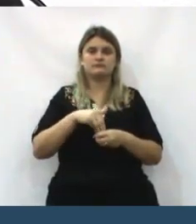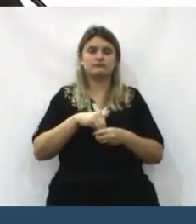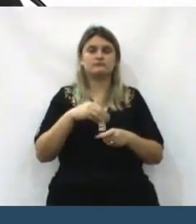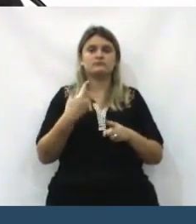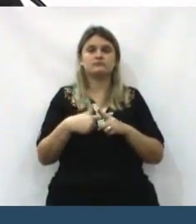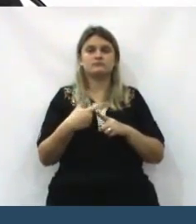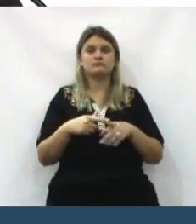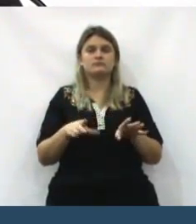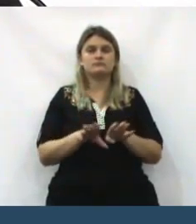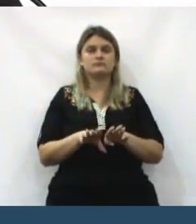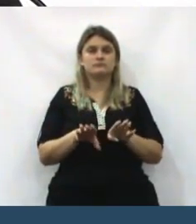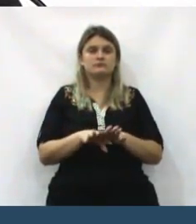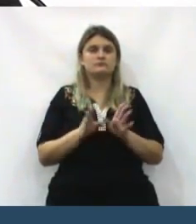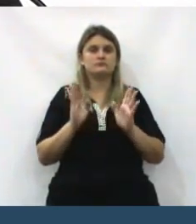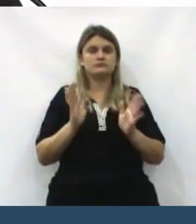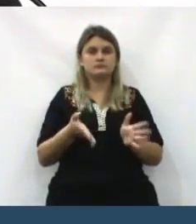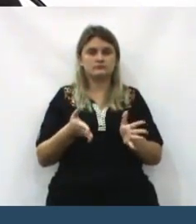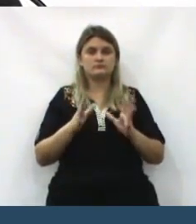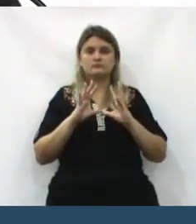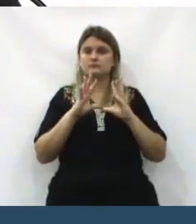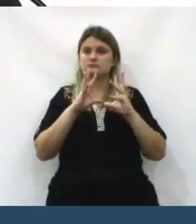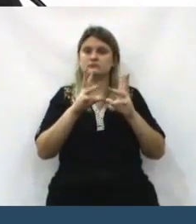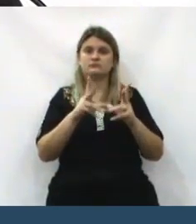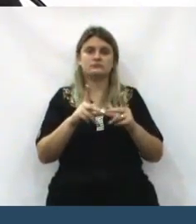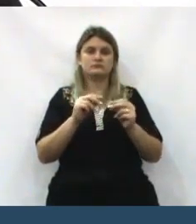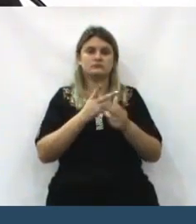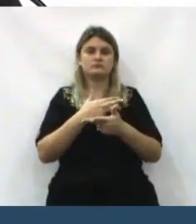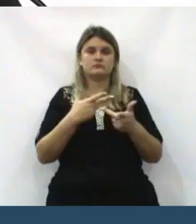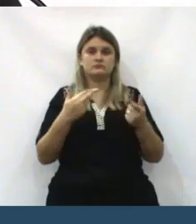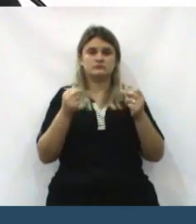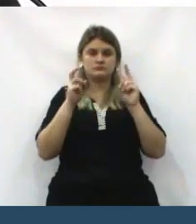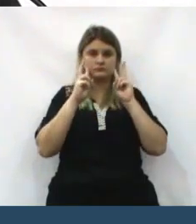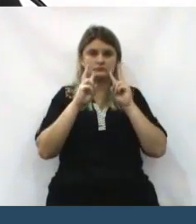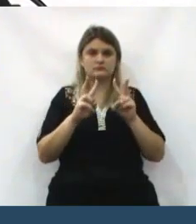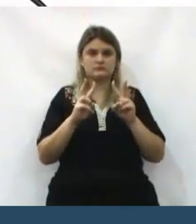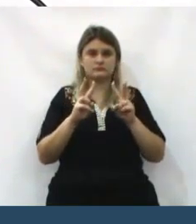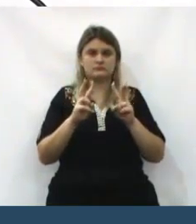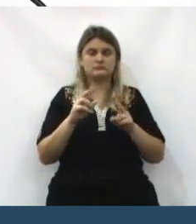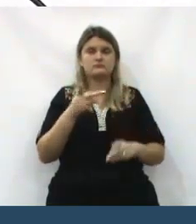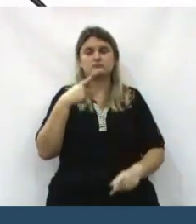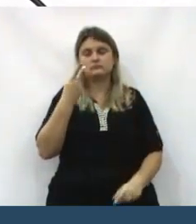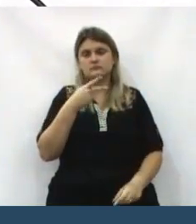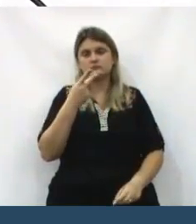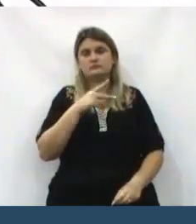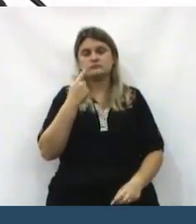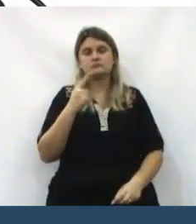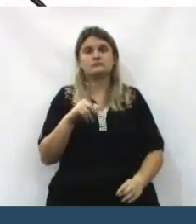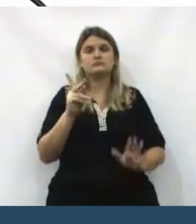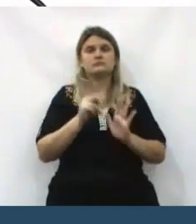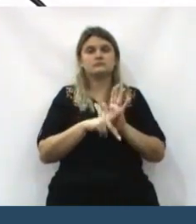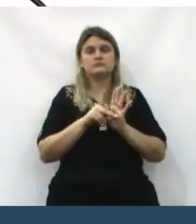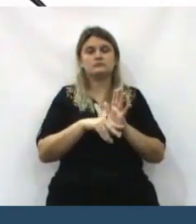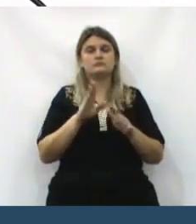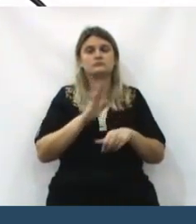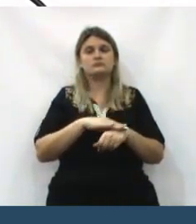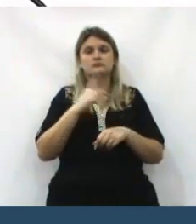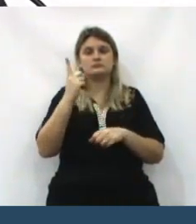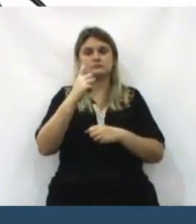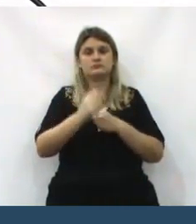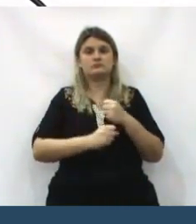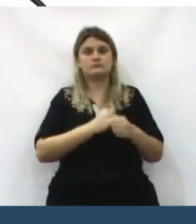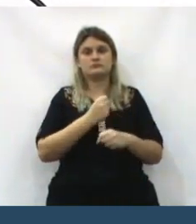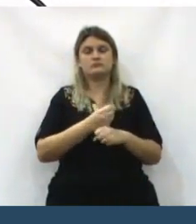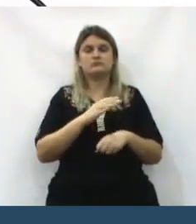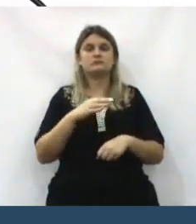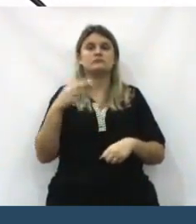eleitoral. Além disso, hoje, em todas as operações que nós vemos, volto a repetir, o projeto tem mais de 1 ano